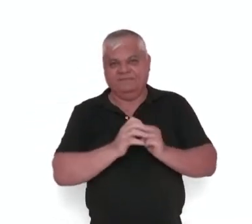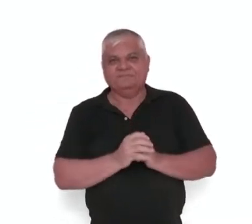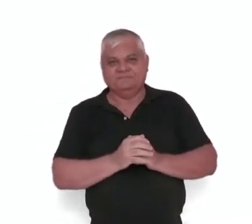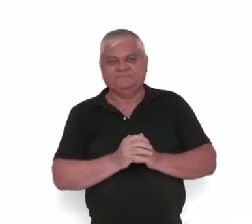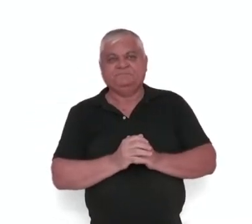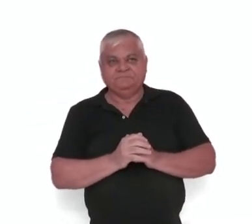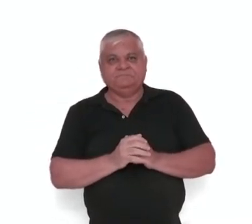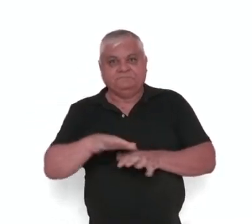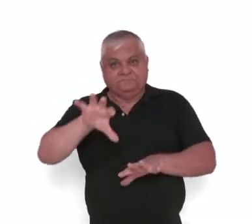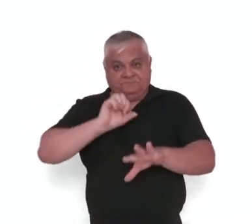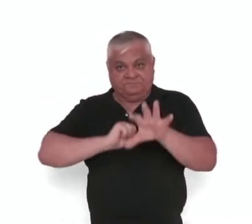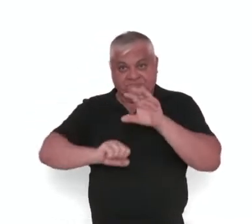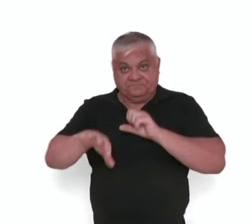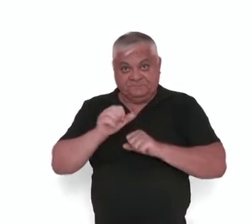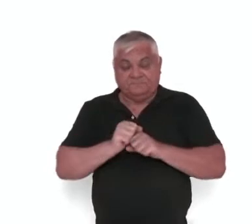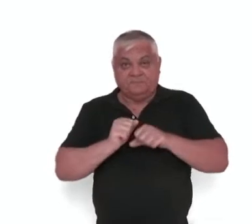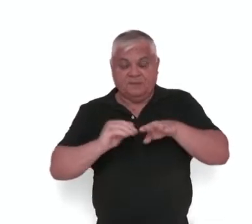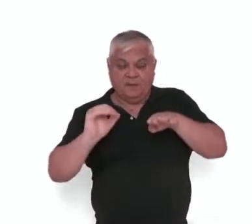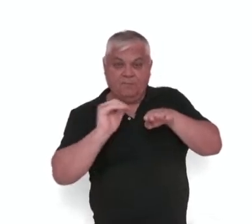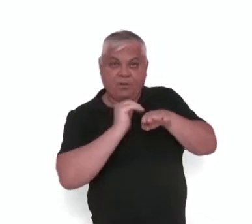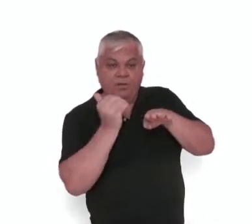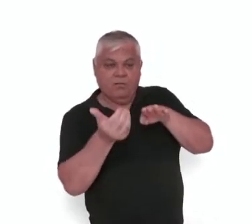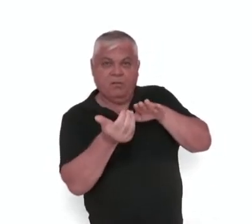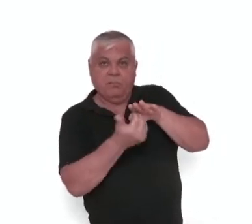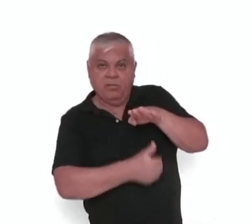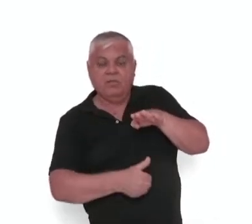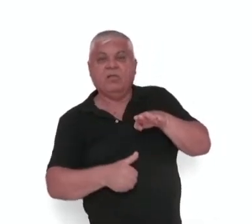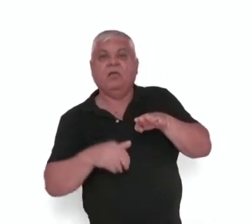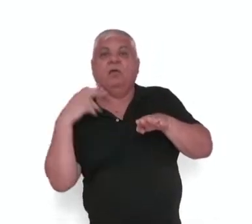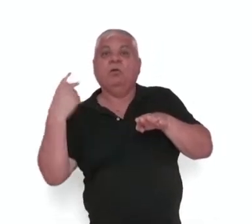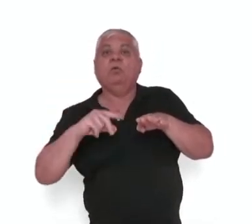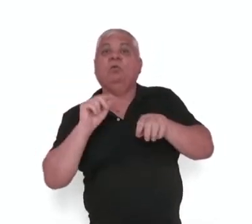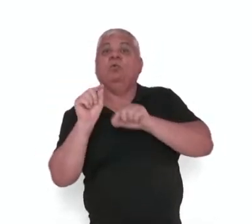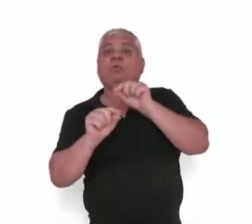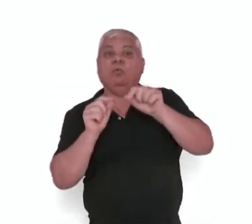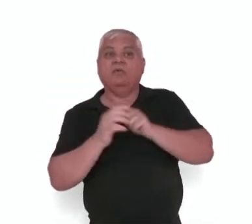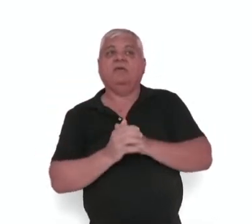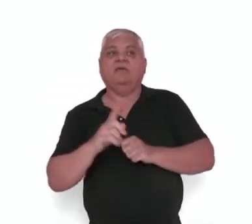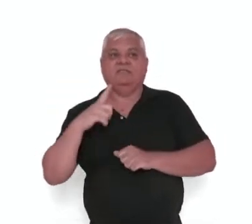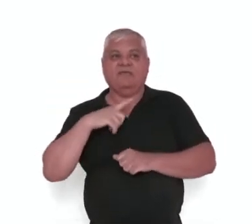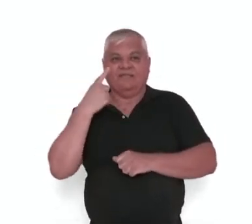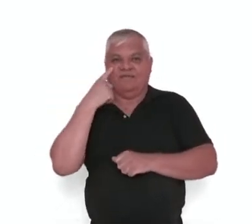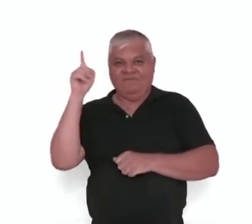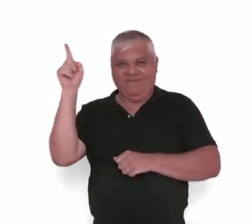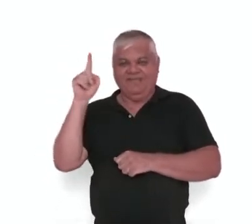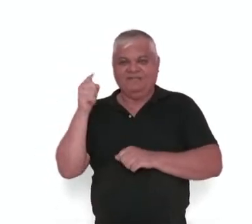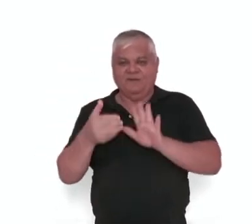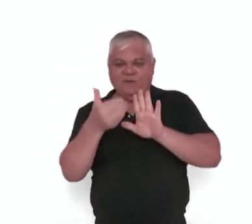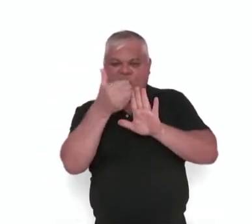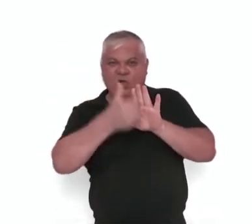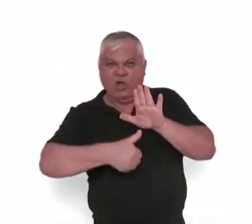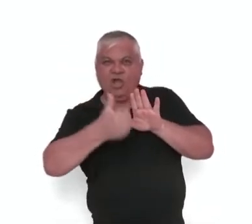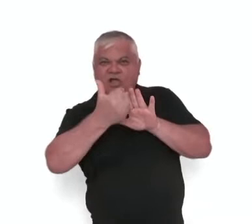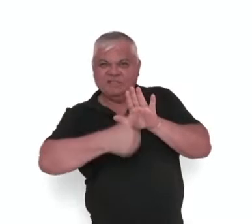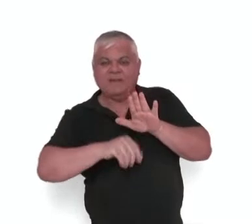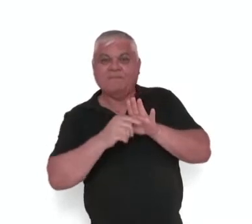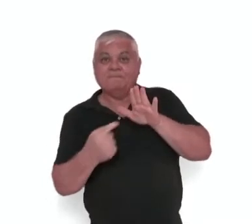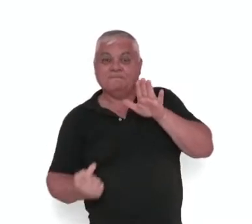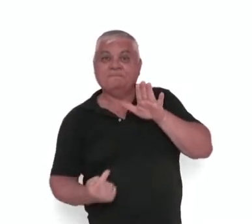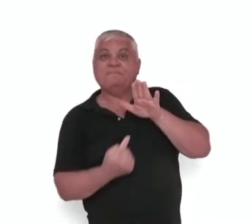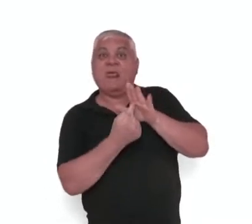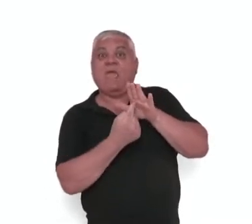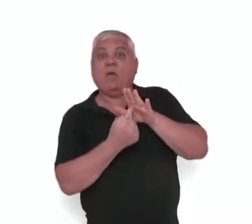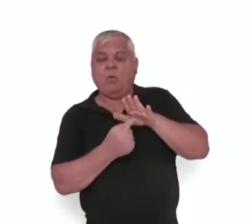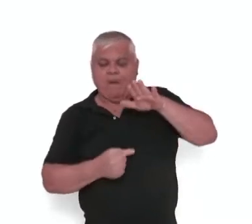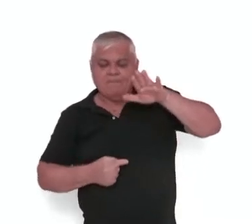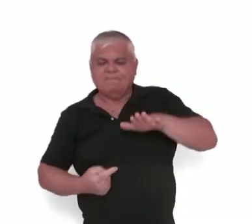Certinho, adquirida após ferimentos, né? A gente está vendo aqui uma imagem onde tem um pezinho ferido, provavelmente um prego desse,